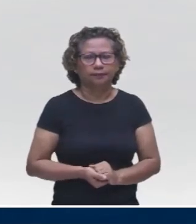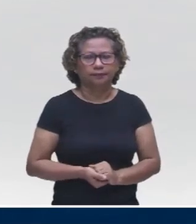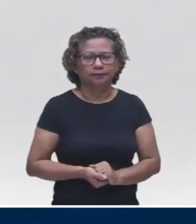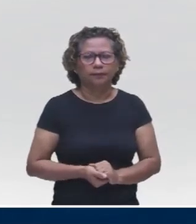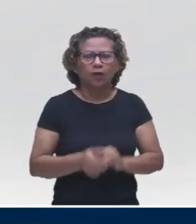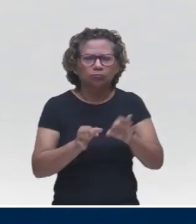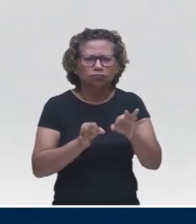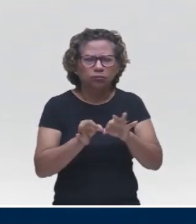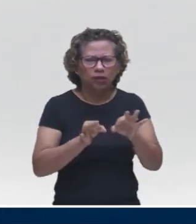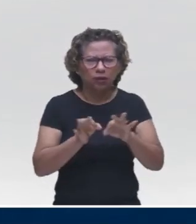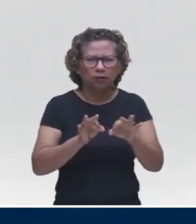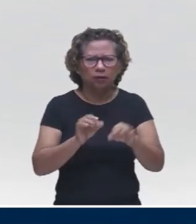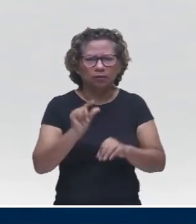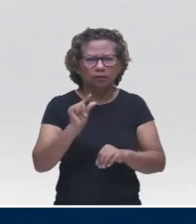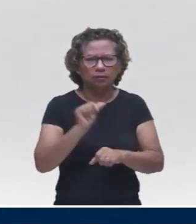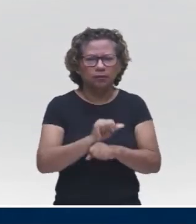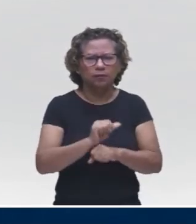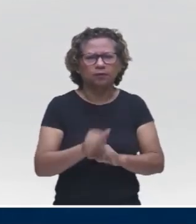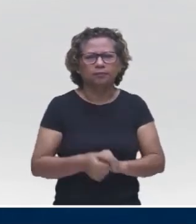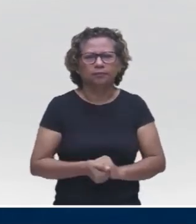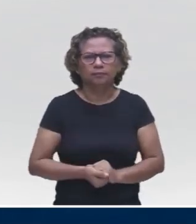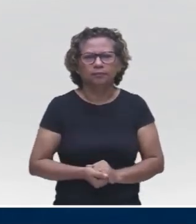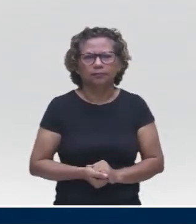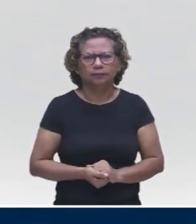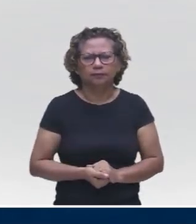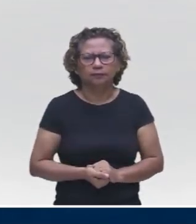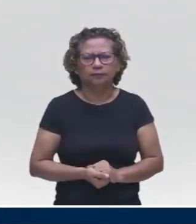à parte geométrica da questão.